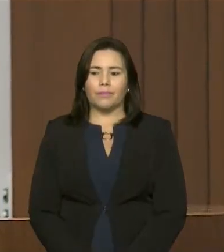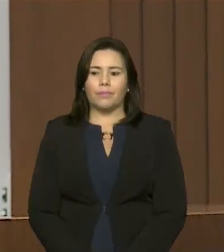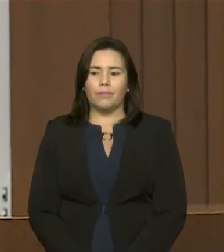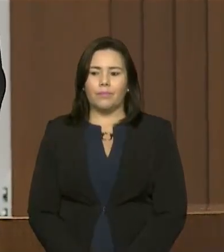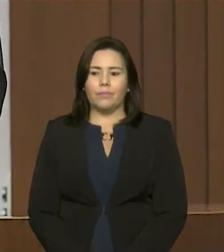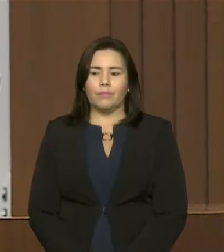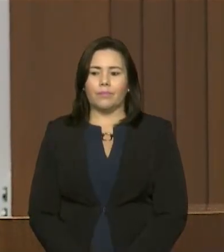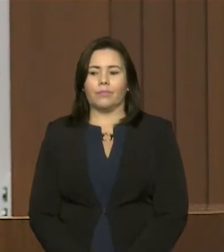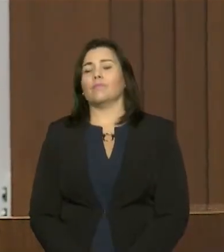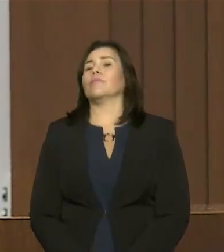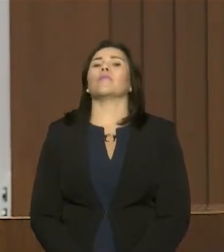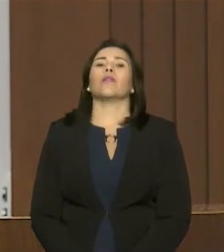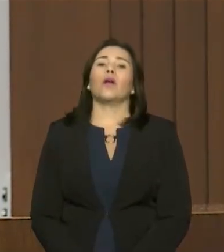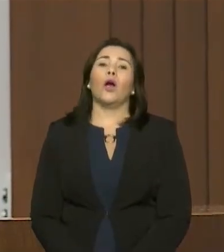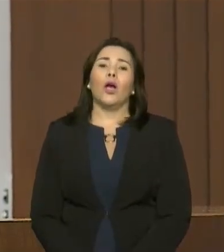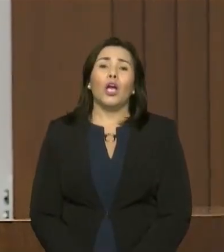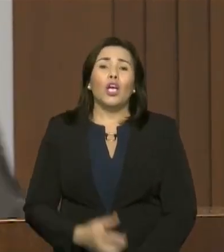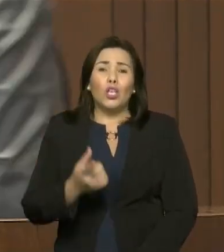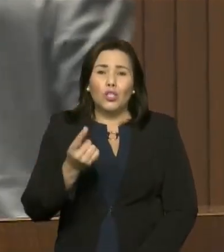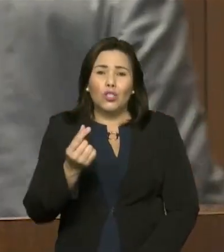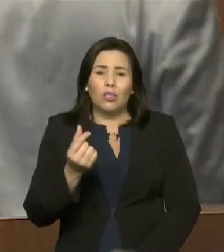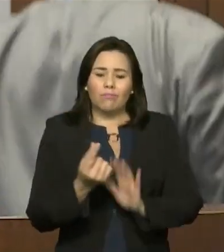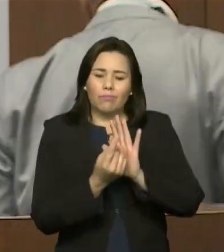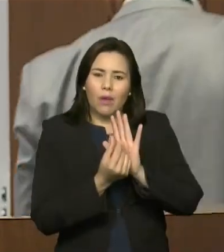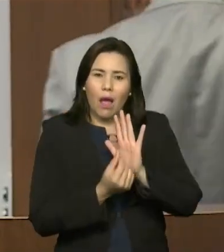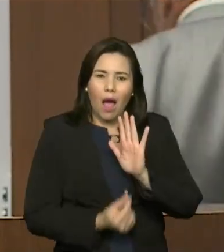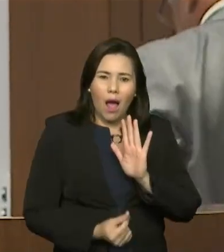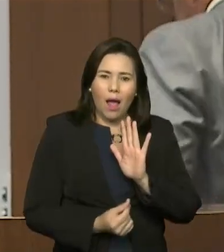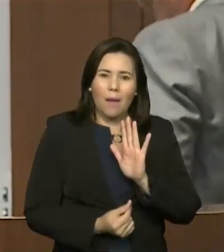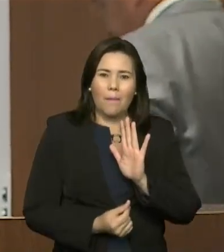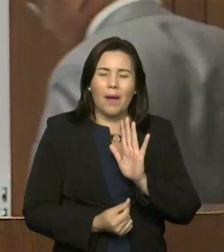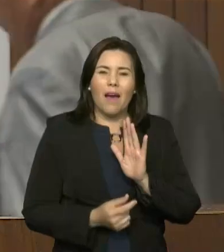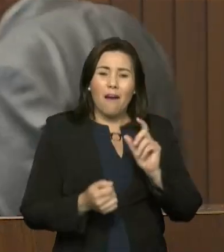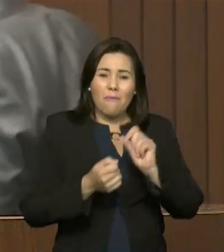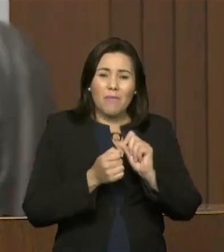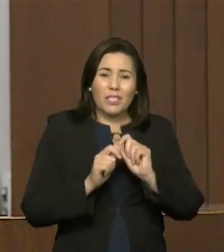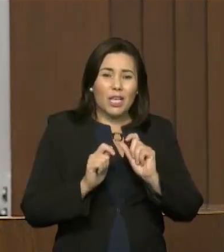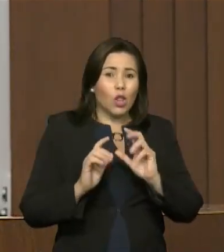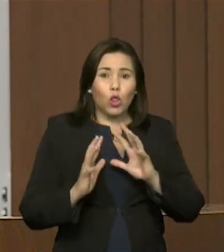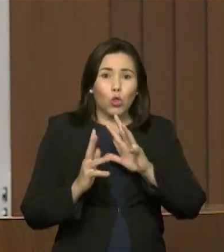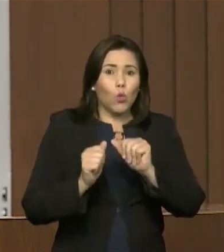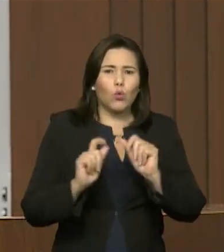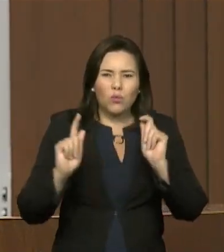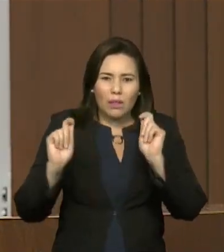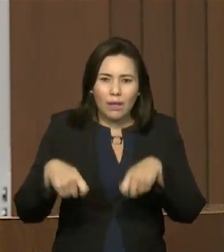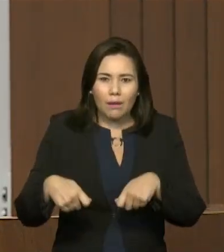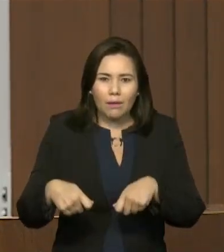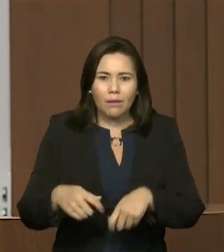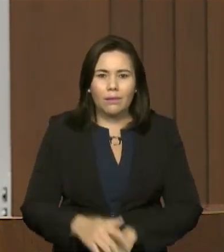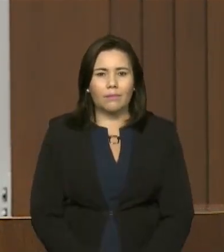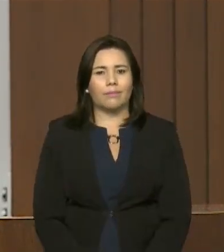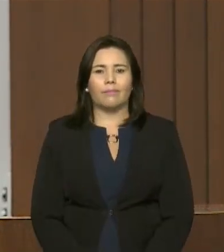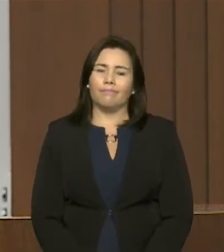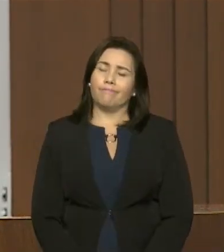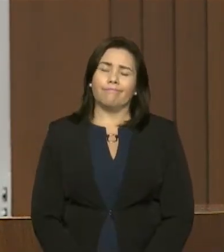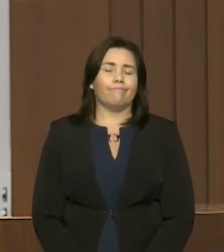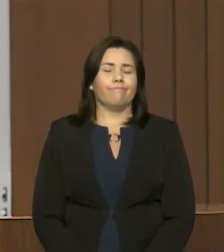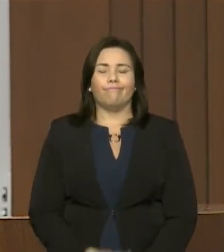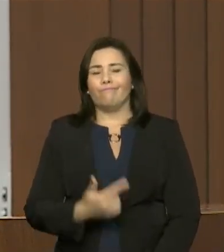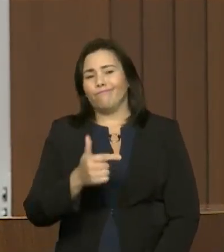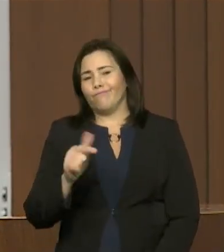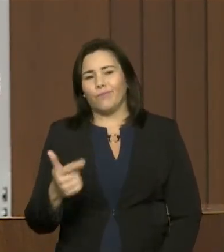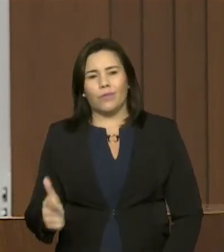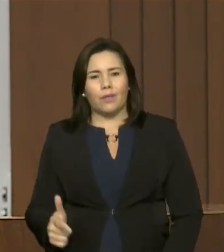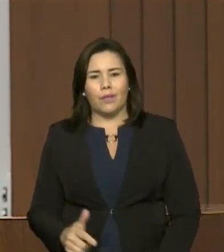Nós não temos dinheiro para fazer tudo. É óbvio que isso aí é uma verdade, principalmente no estado, o estado que